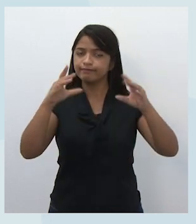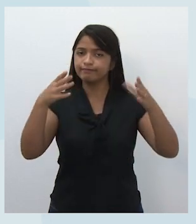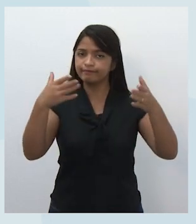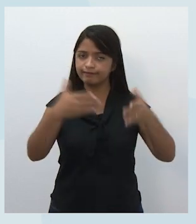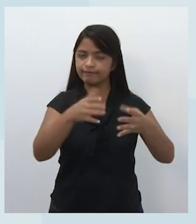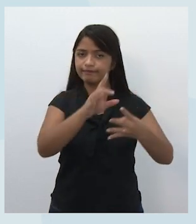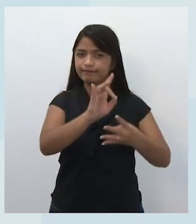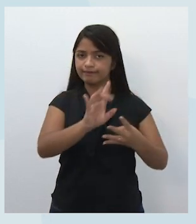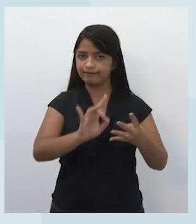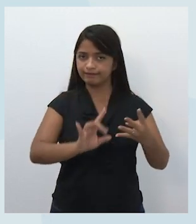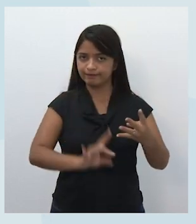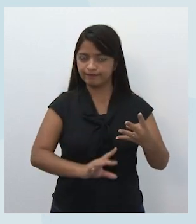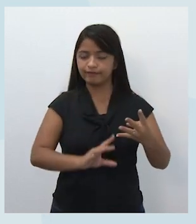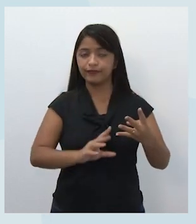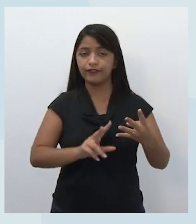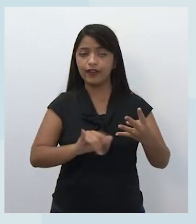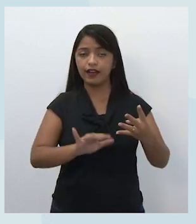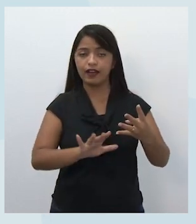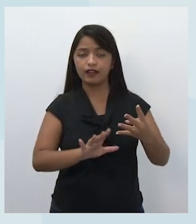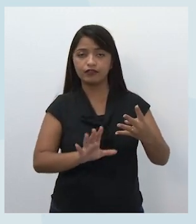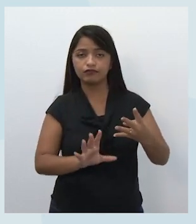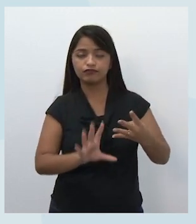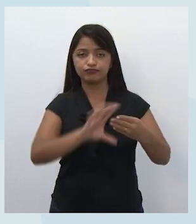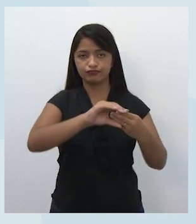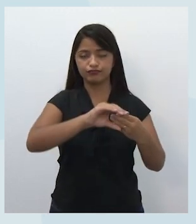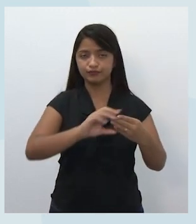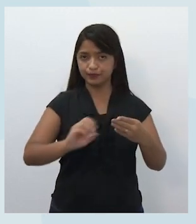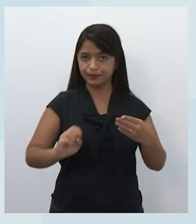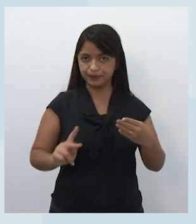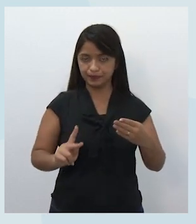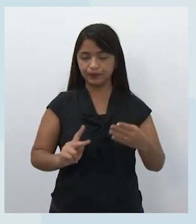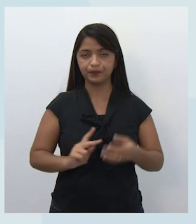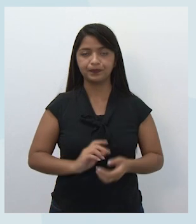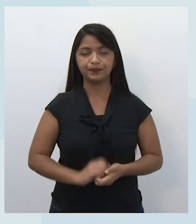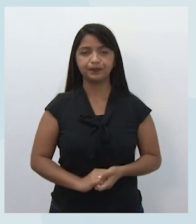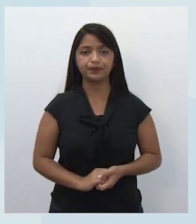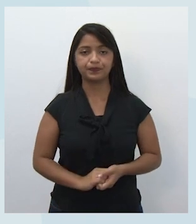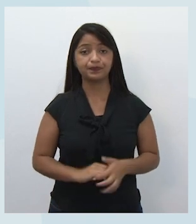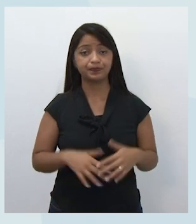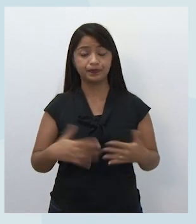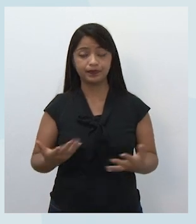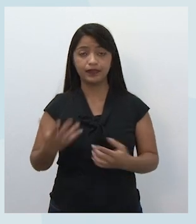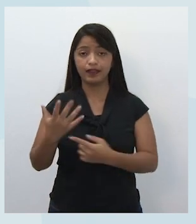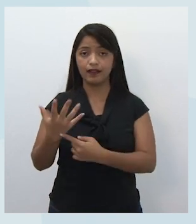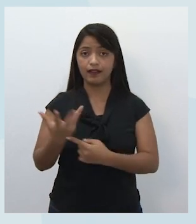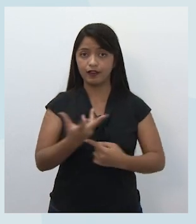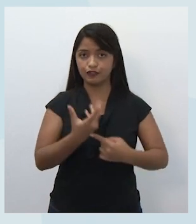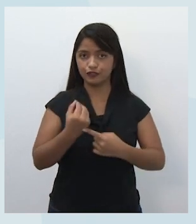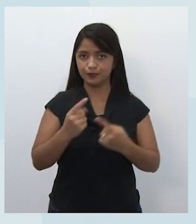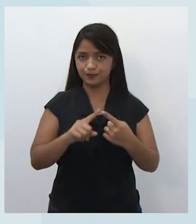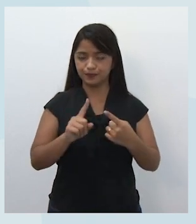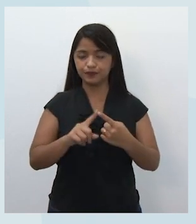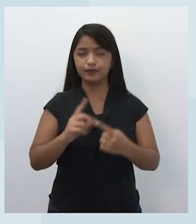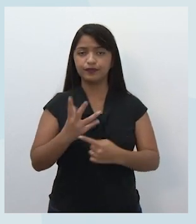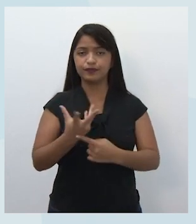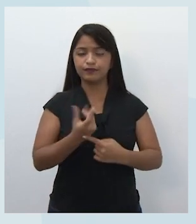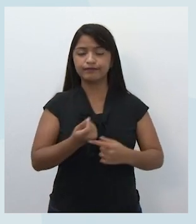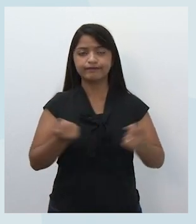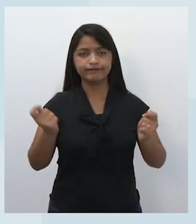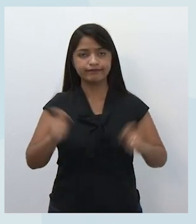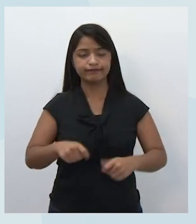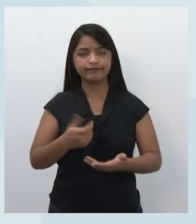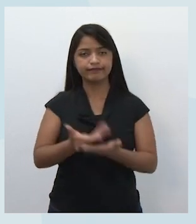se perder, elas vão se integrar, né, entre os componentes. Então, a arte, ela contribui para o desenvolvimento da